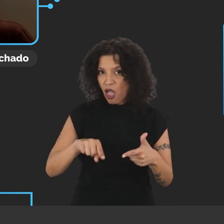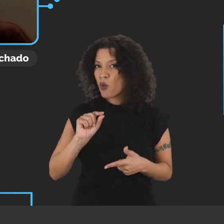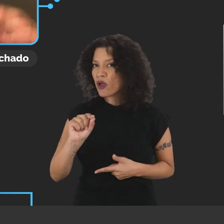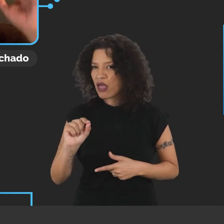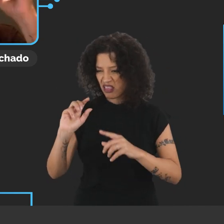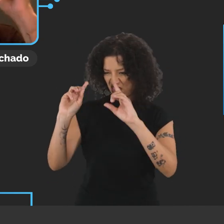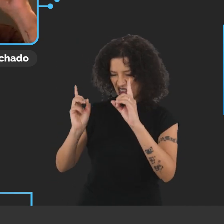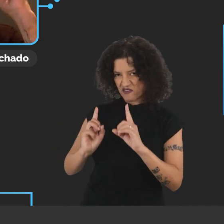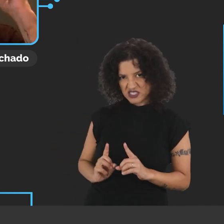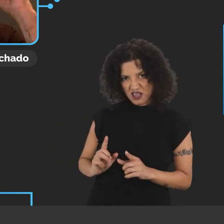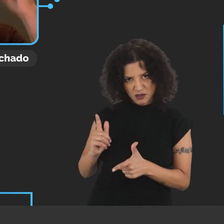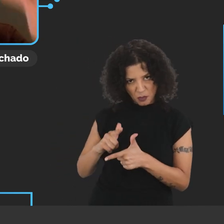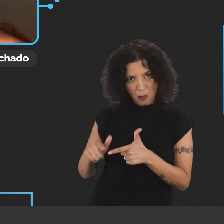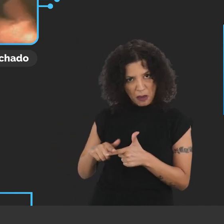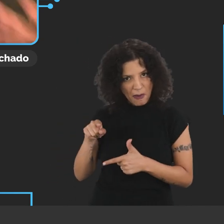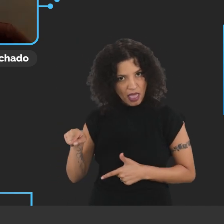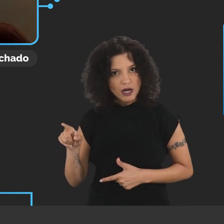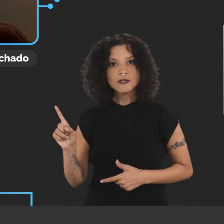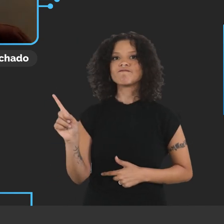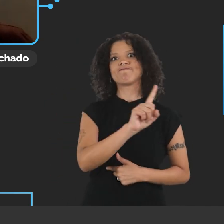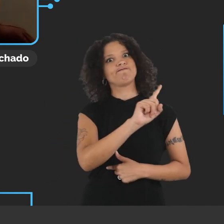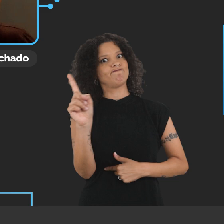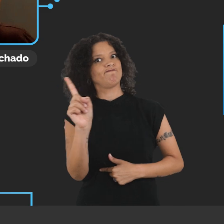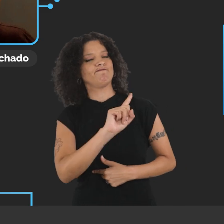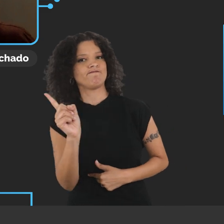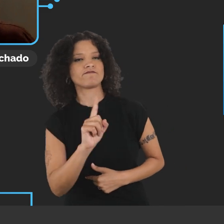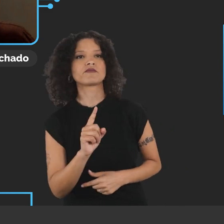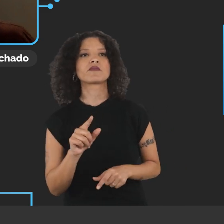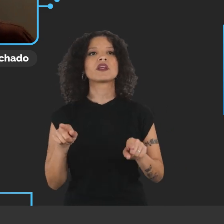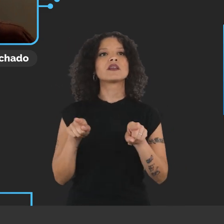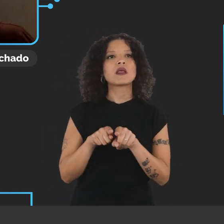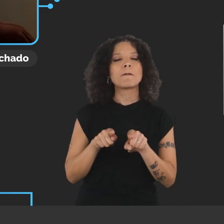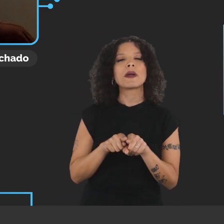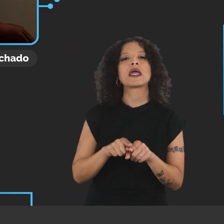não é a deficiência, né? Aliás, é comum a gente falar, né, que